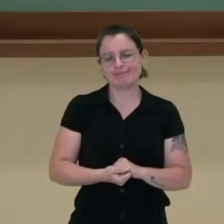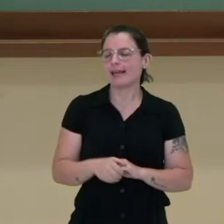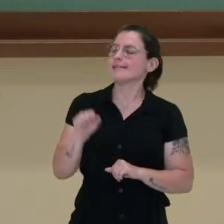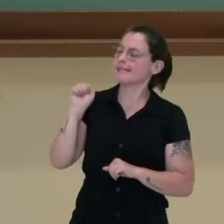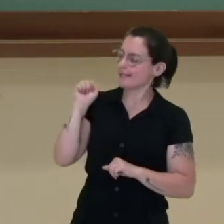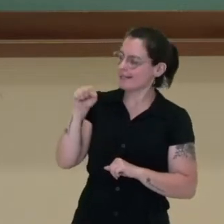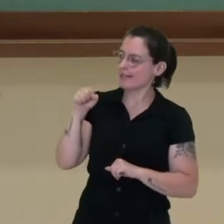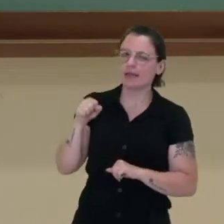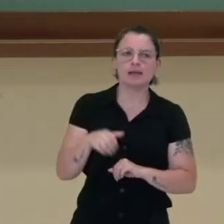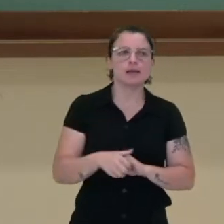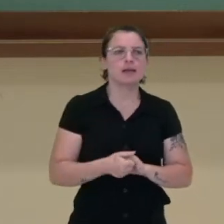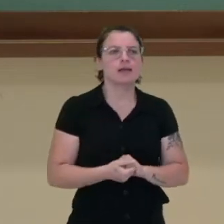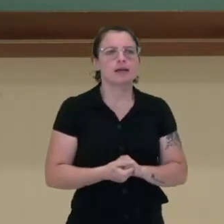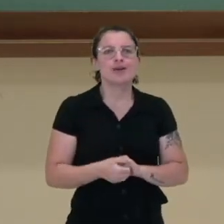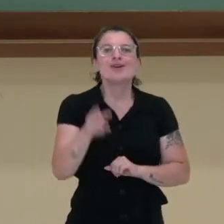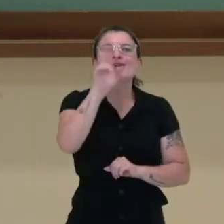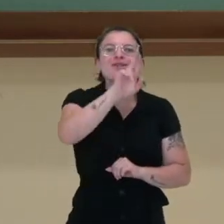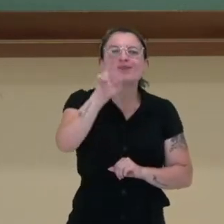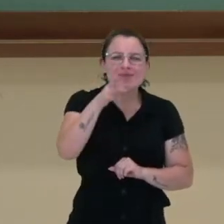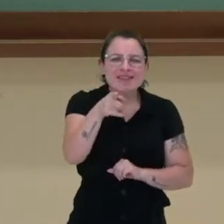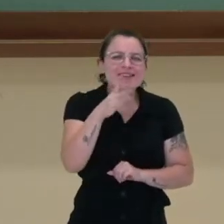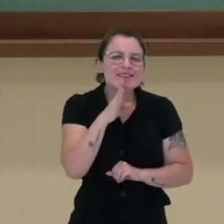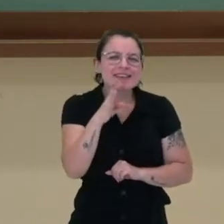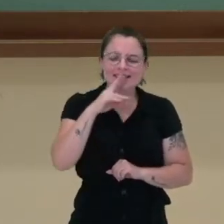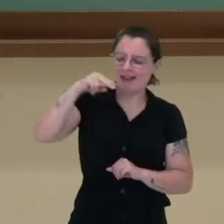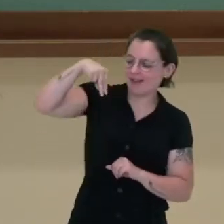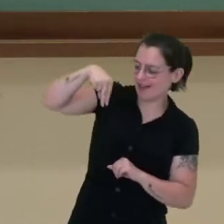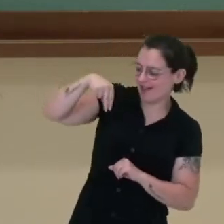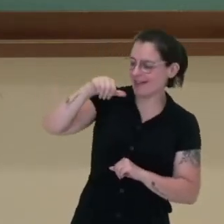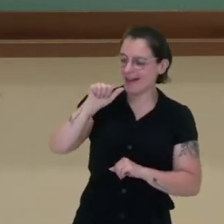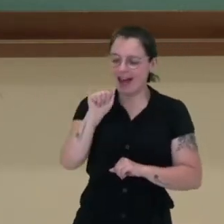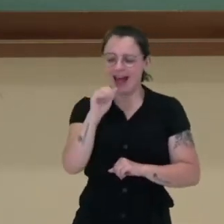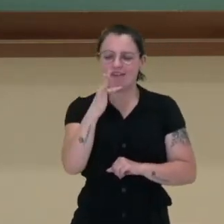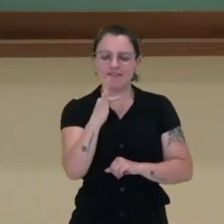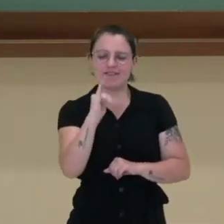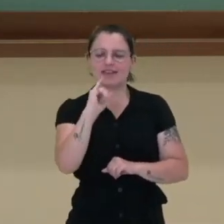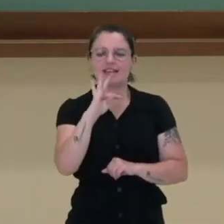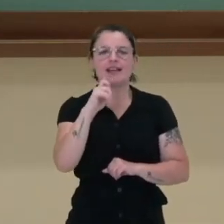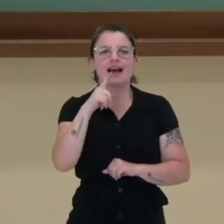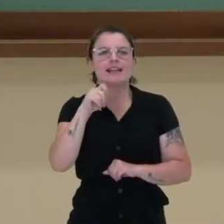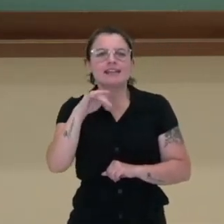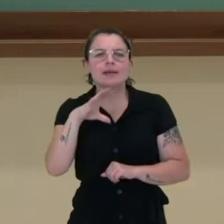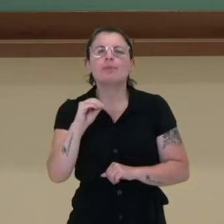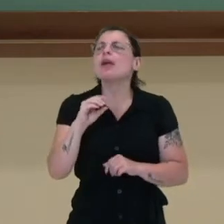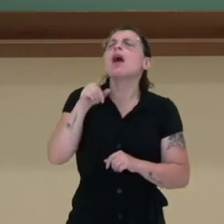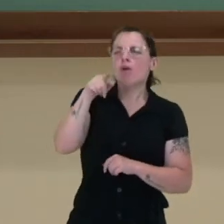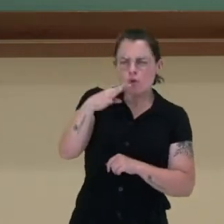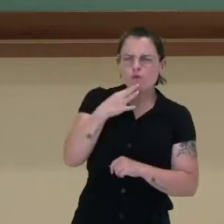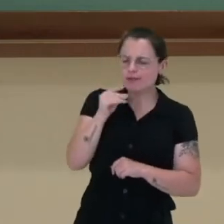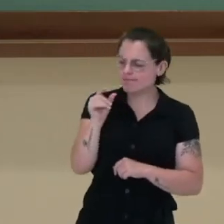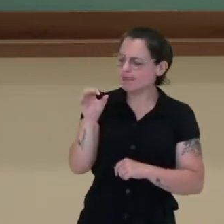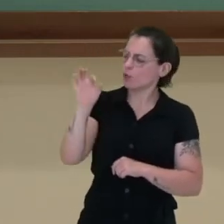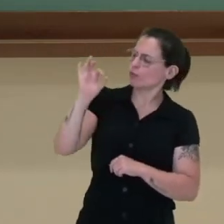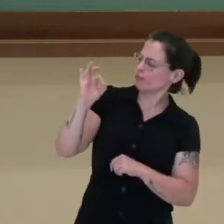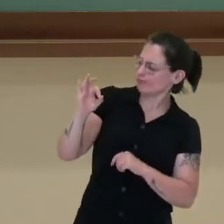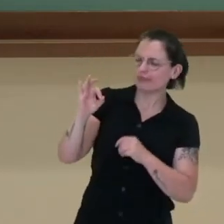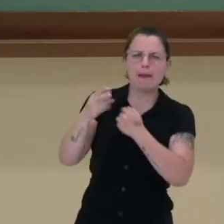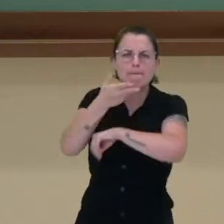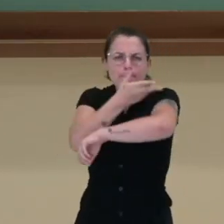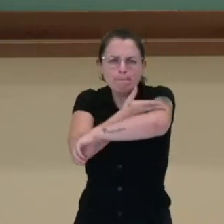desse é a naftalina. Você já ouviu falar da naftalina? É uma bolinha branca que nós compramos